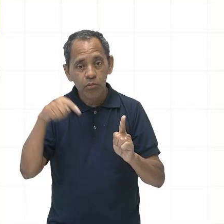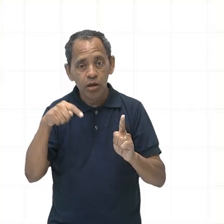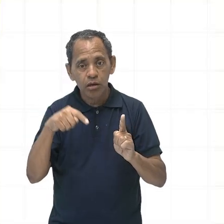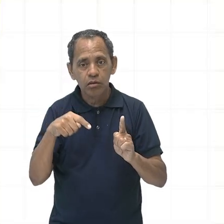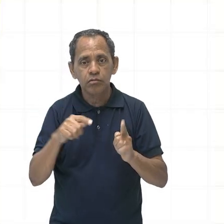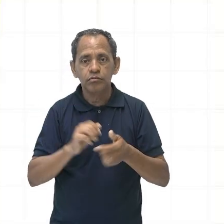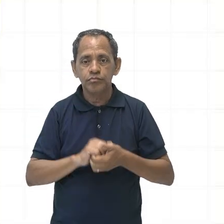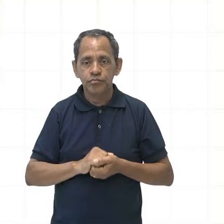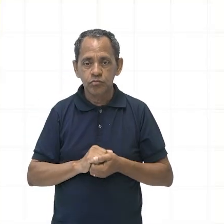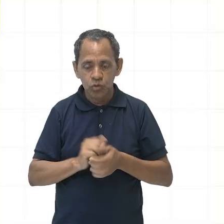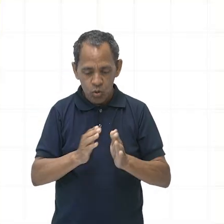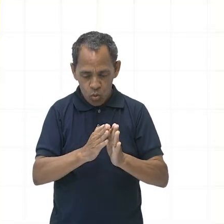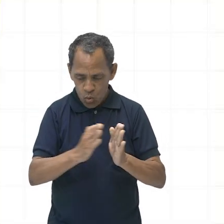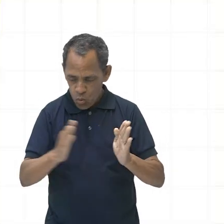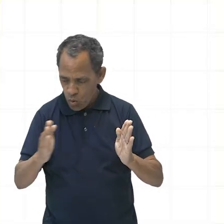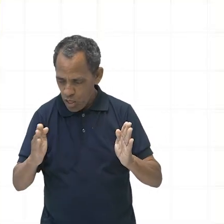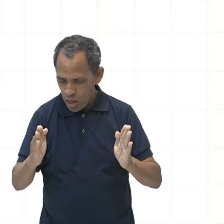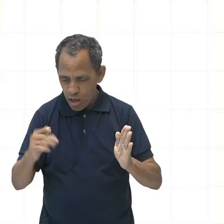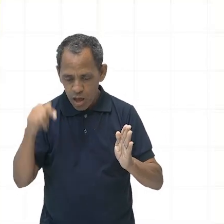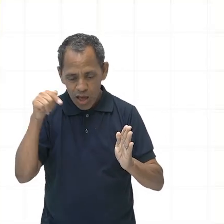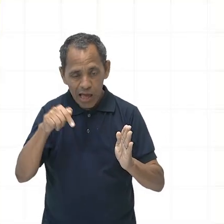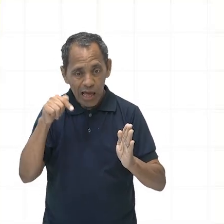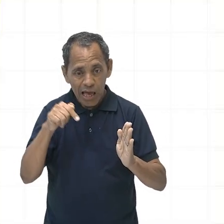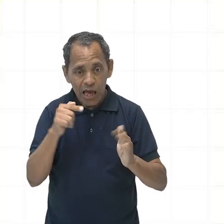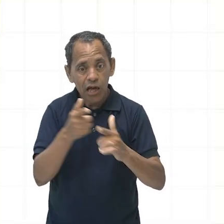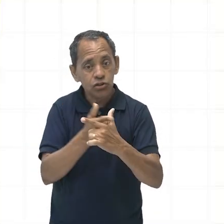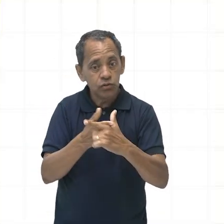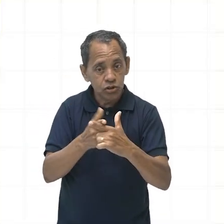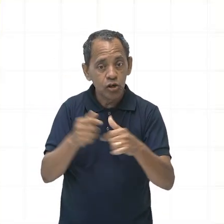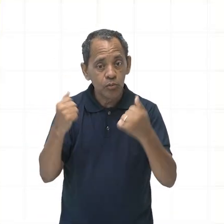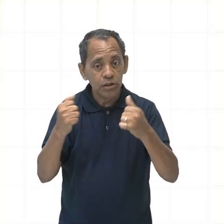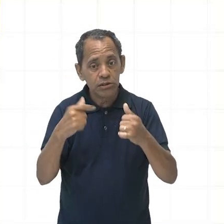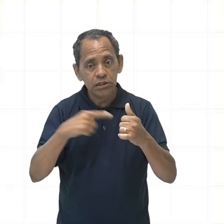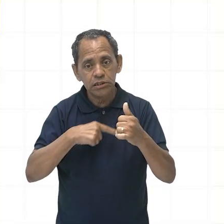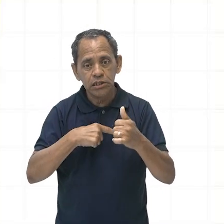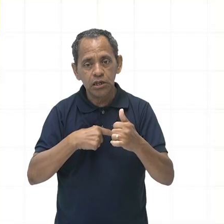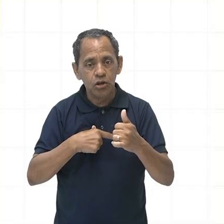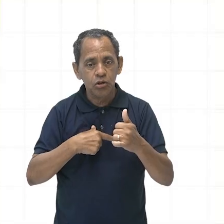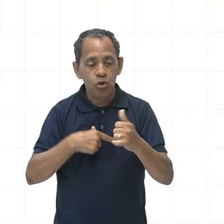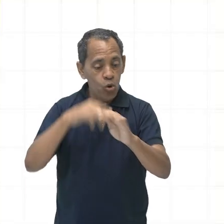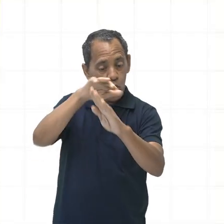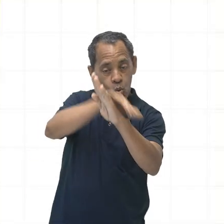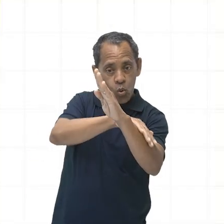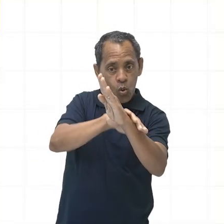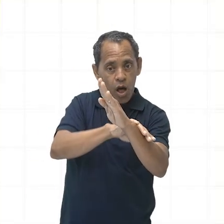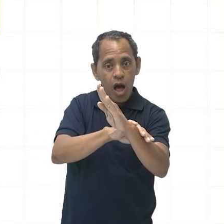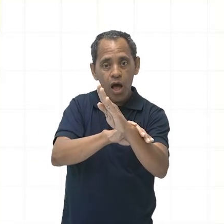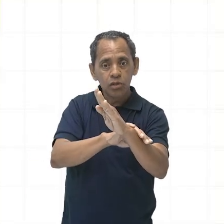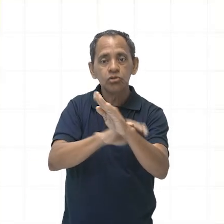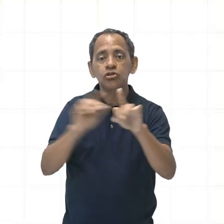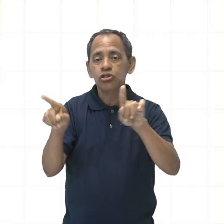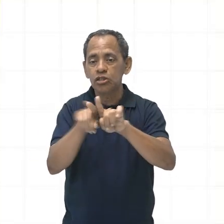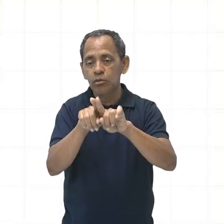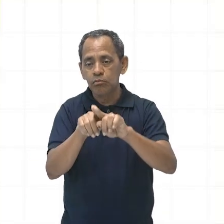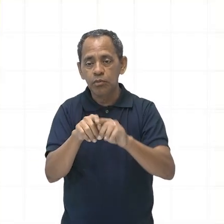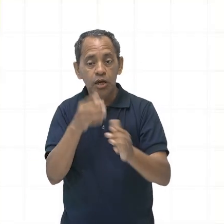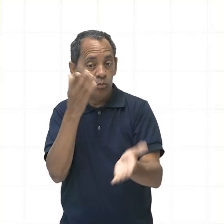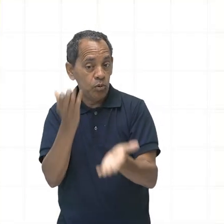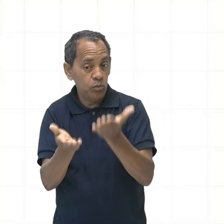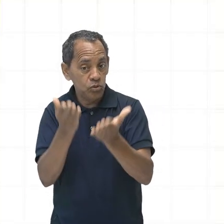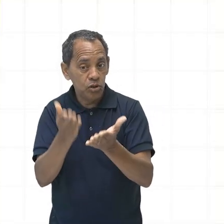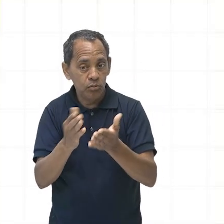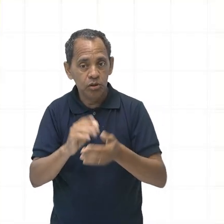A divisão de um dos dois lados tem que ser a divisão dos outros dois. Aí a gente faz a conta aqui, né?